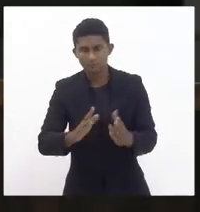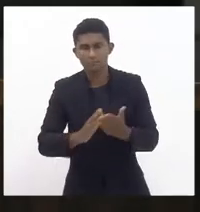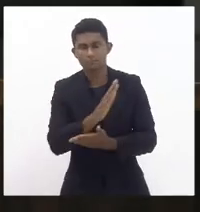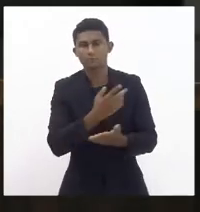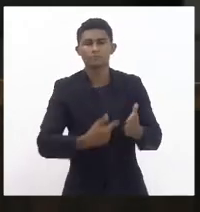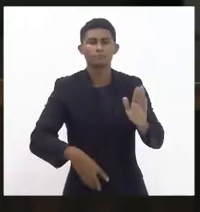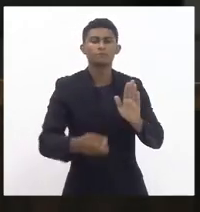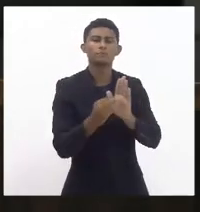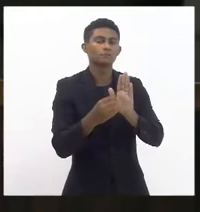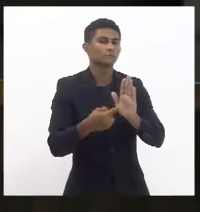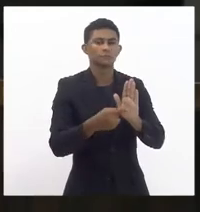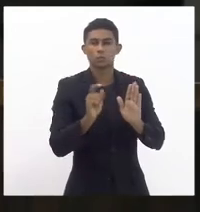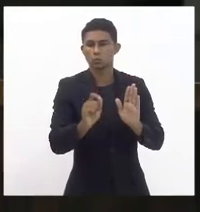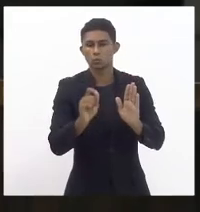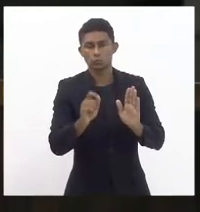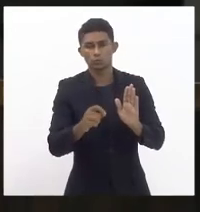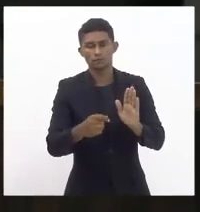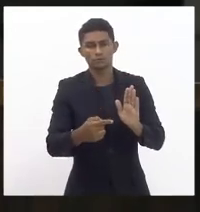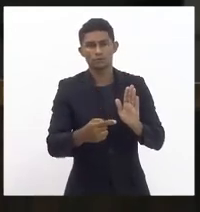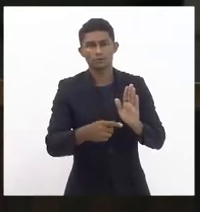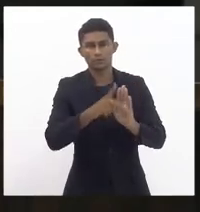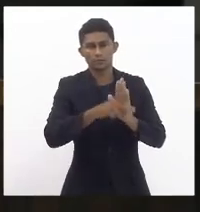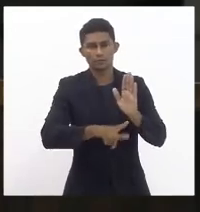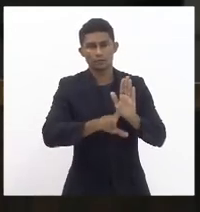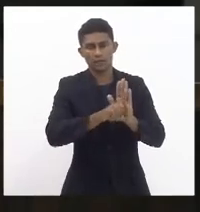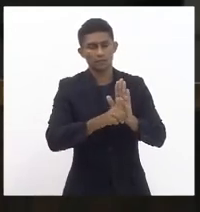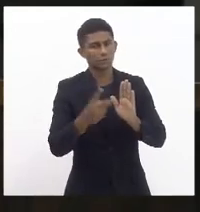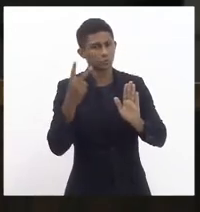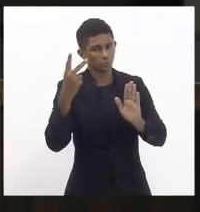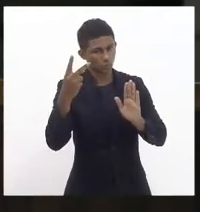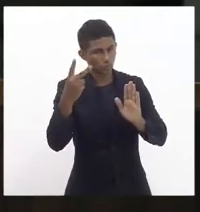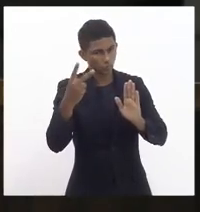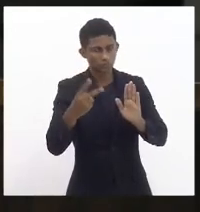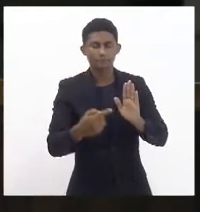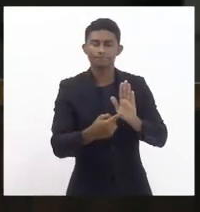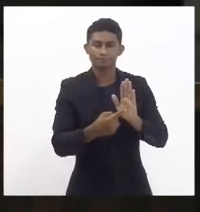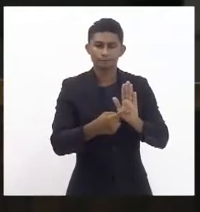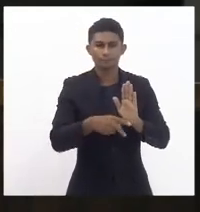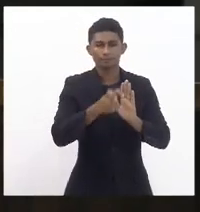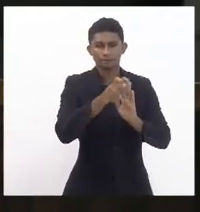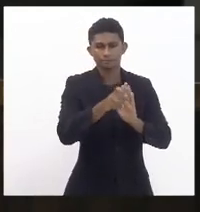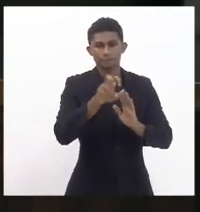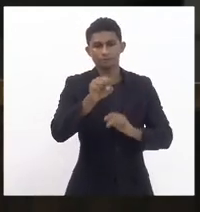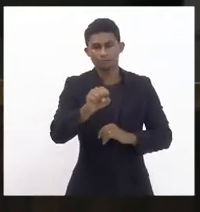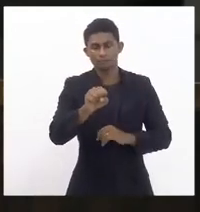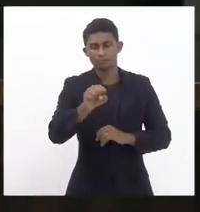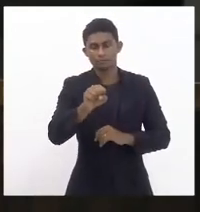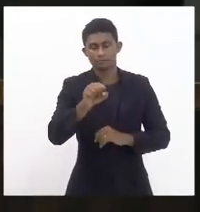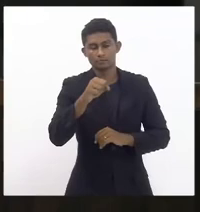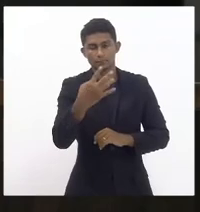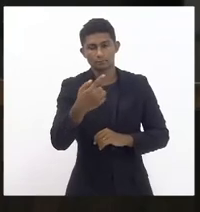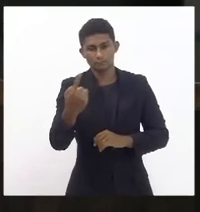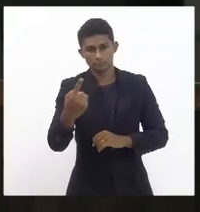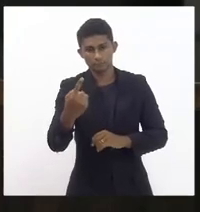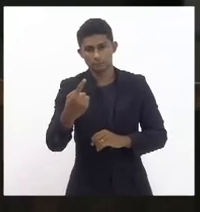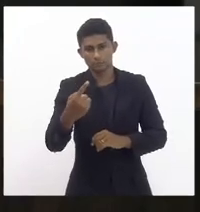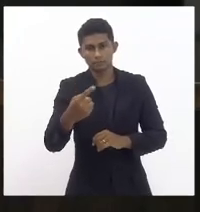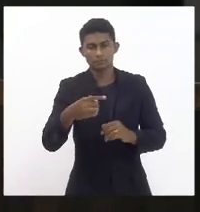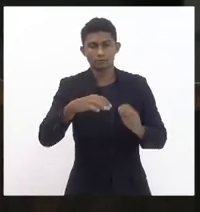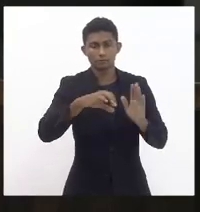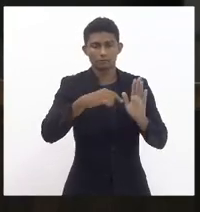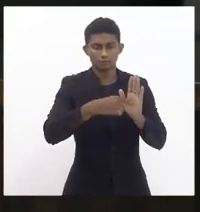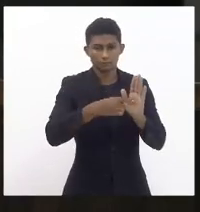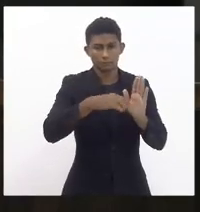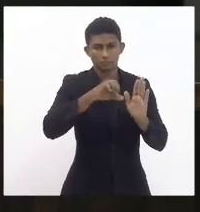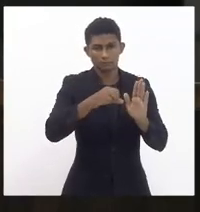que a inclusão na ordem do dia dois projetos de leis número 5241 21904